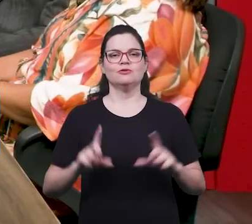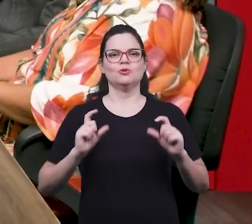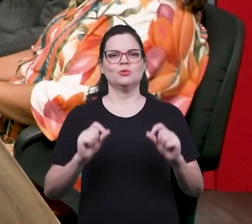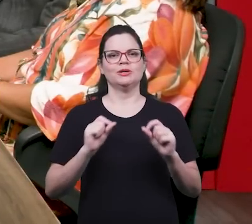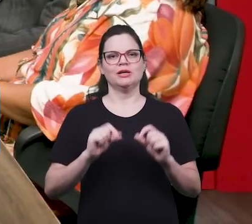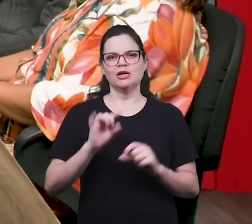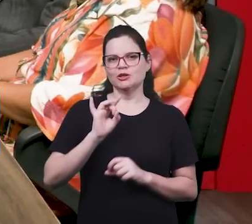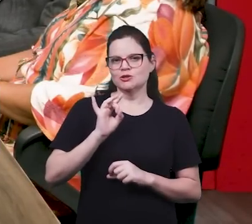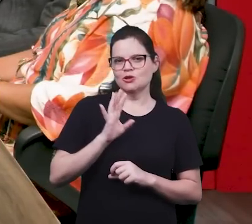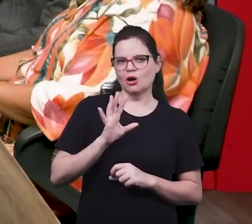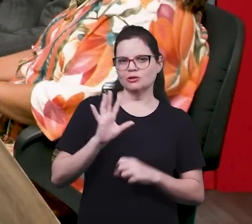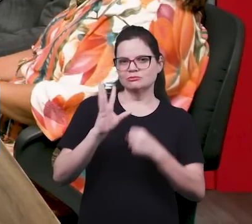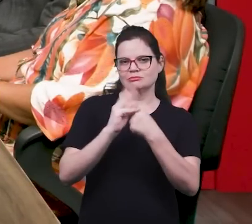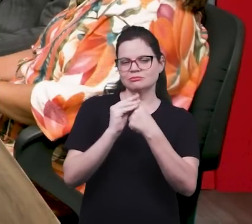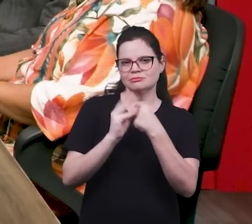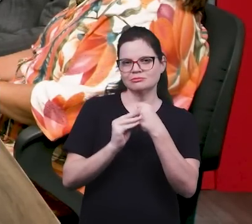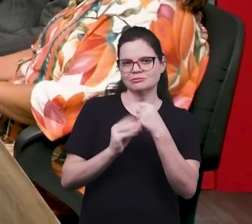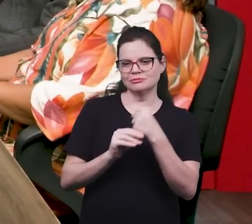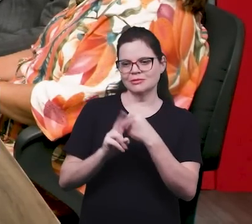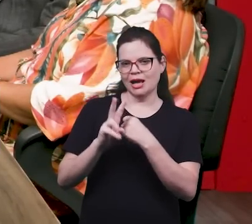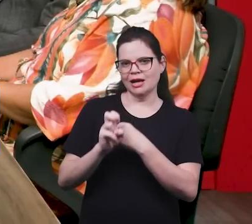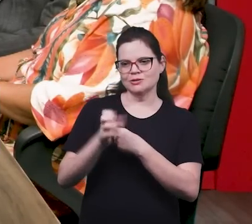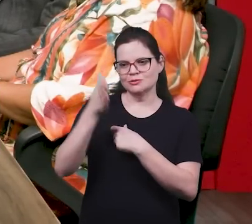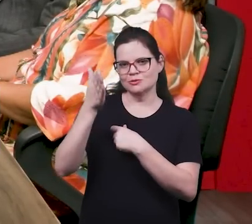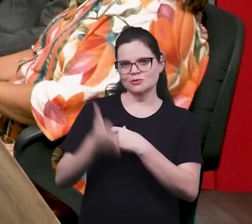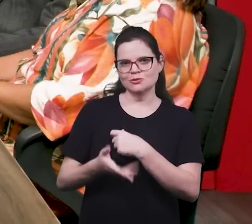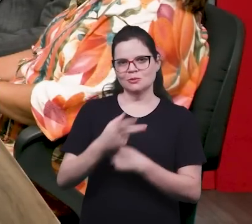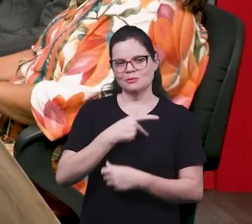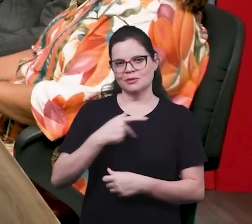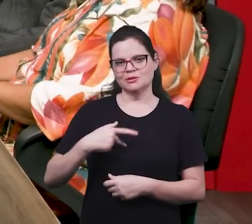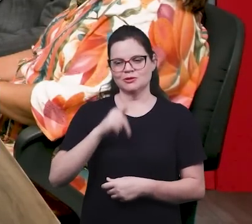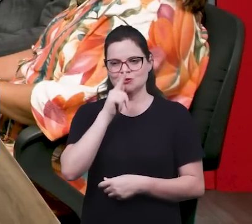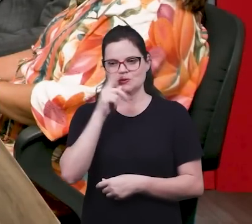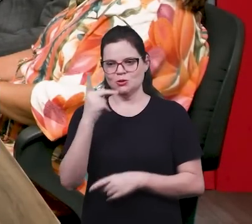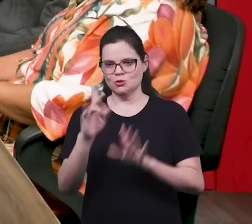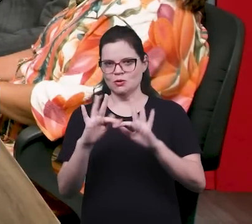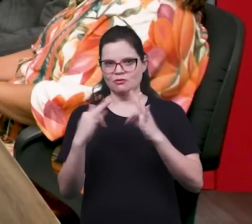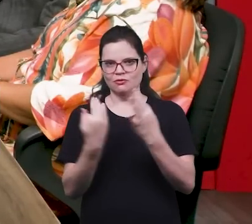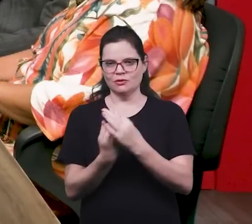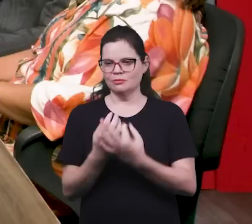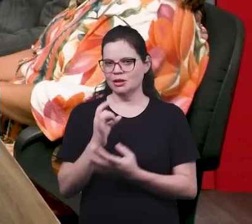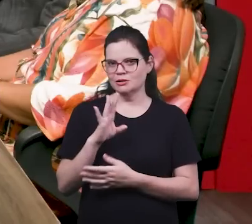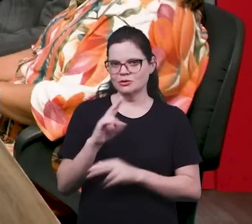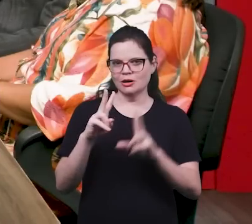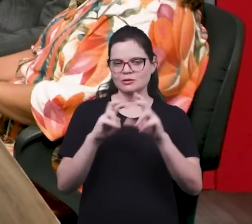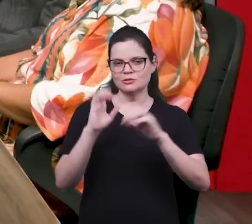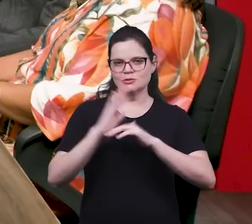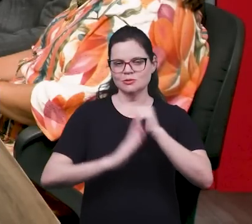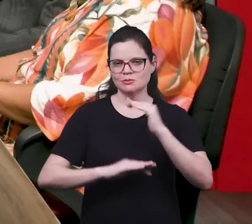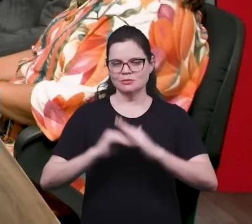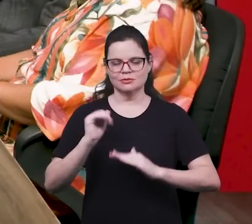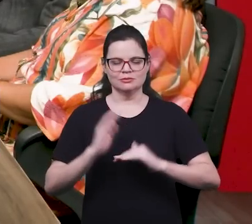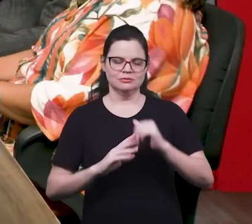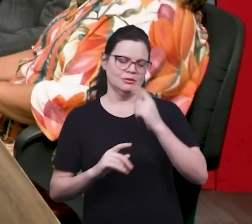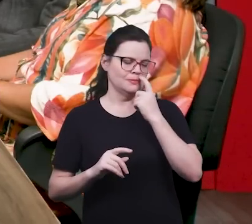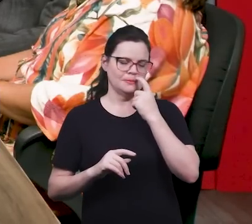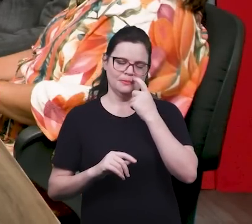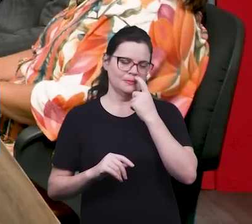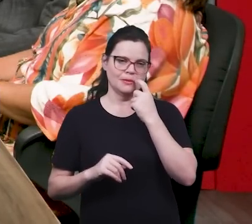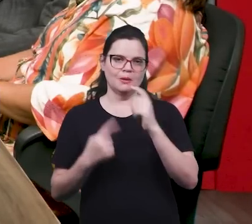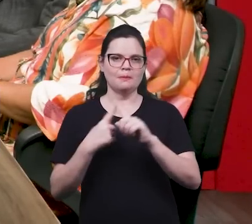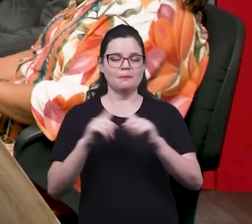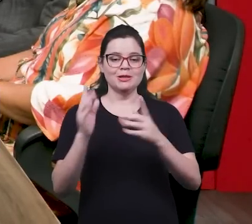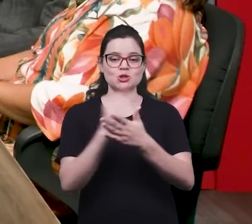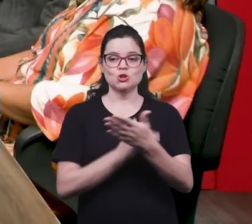não somente mais a respeito, Pastor Gilson, da sua família, da sua vida profissional, da irmã Célia, das meninas,